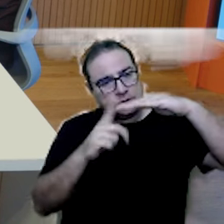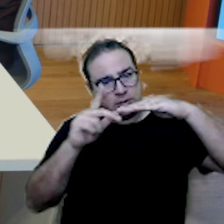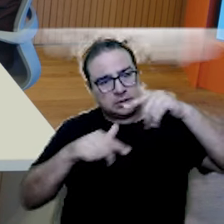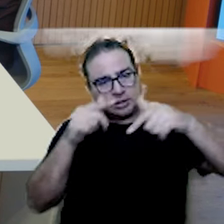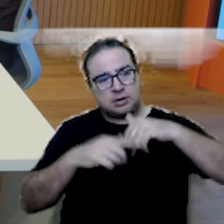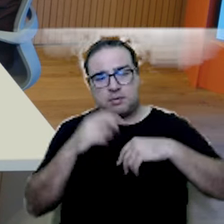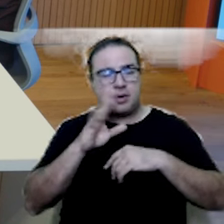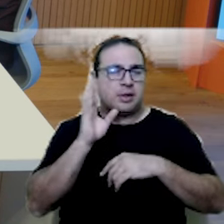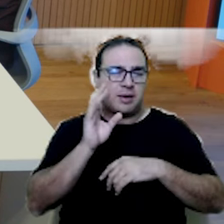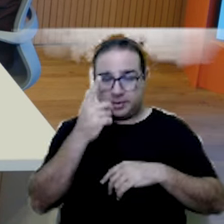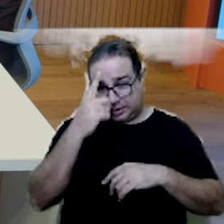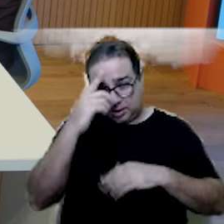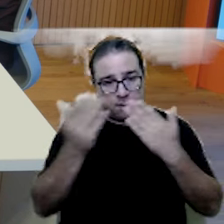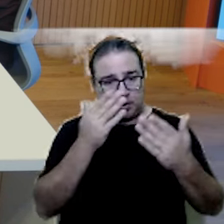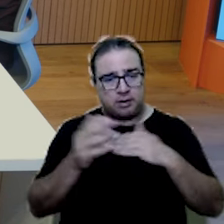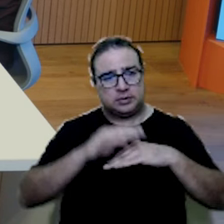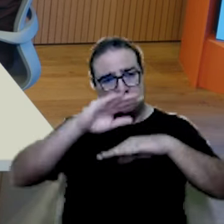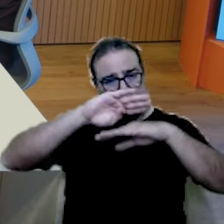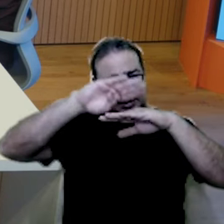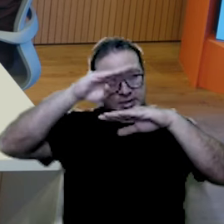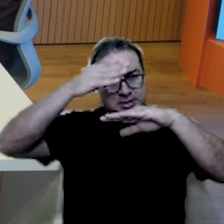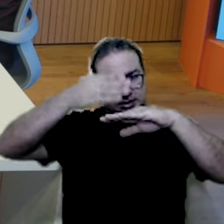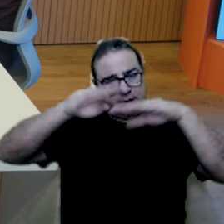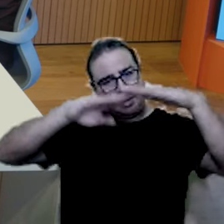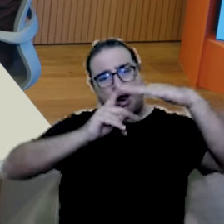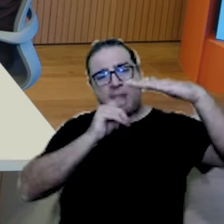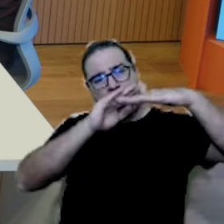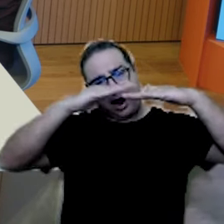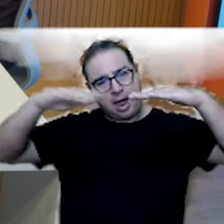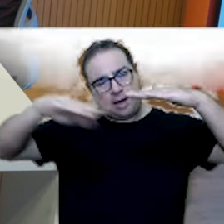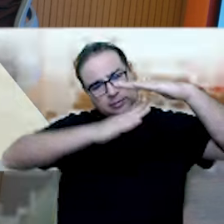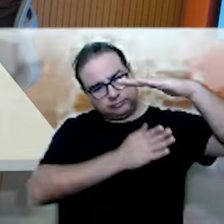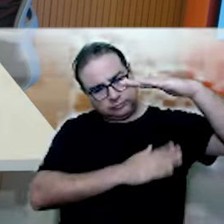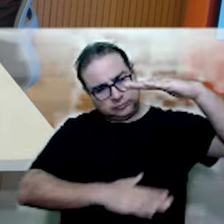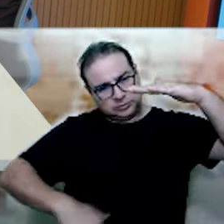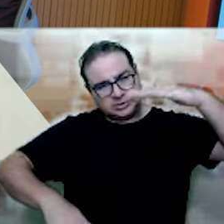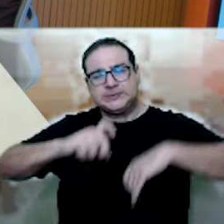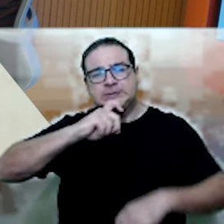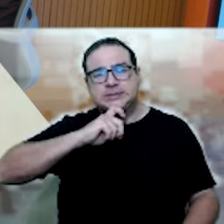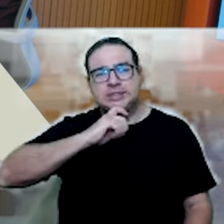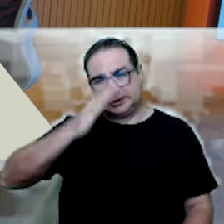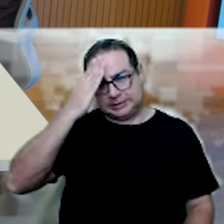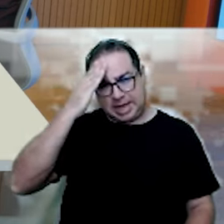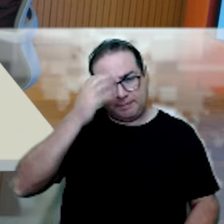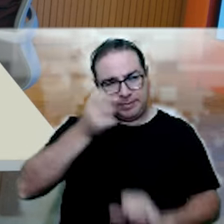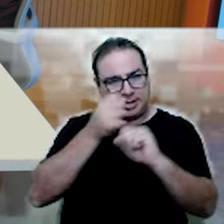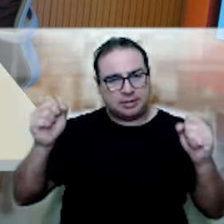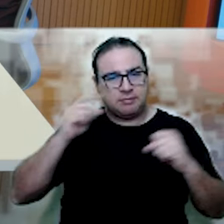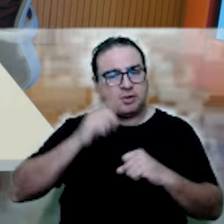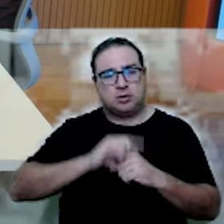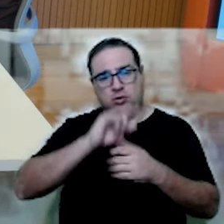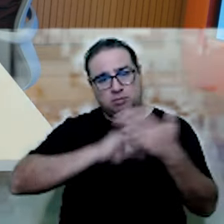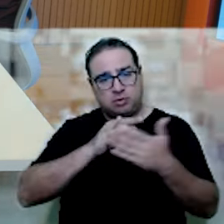tá embaixo da água Iceberg é isso mesmo você faz um monte de coisa você prepara um monte de coisa ali embaixo né e para você chegar aqui na